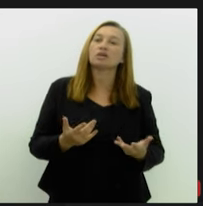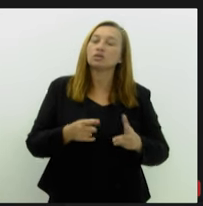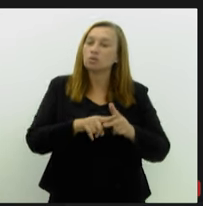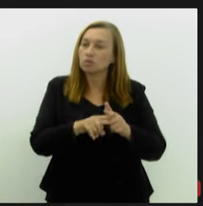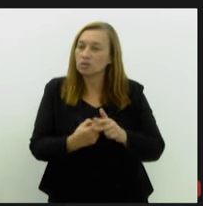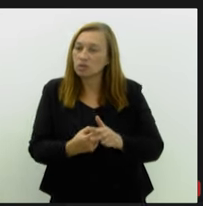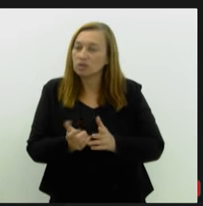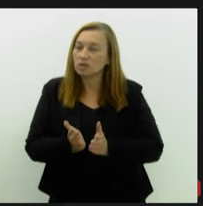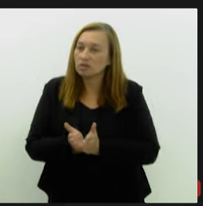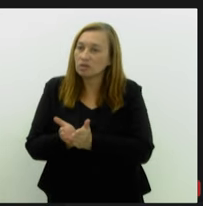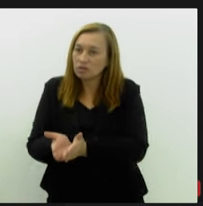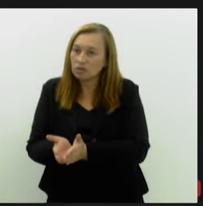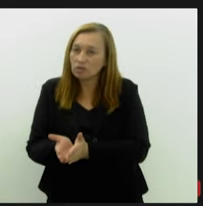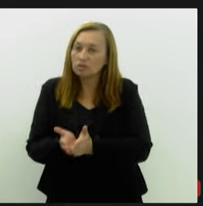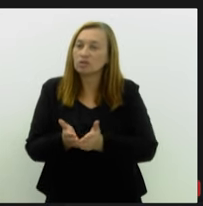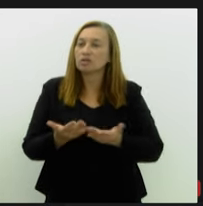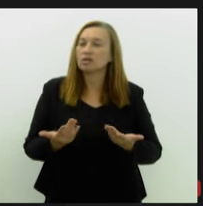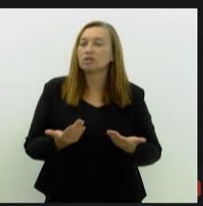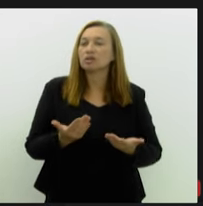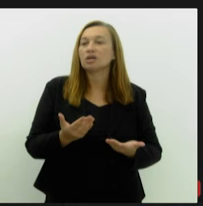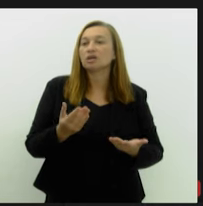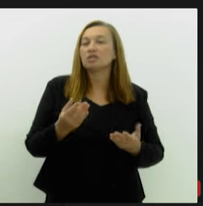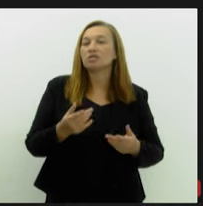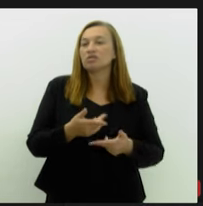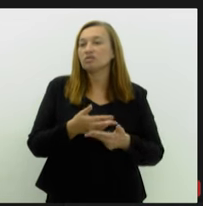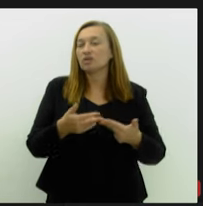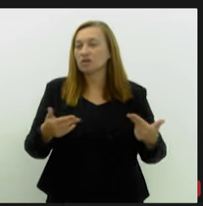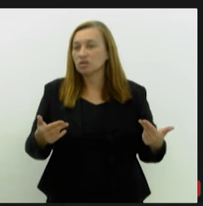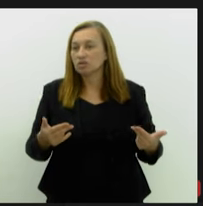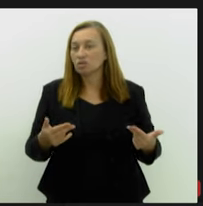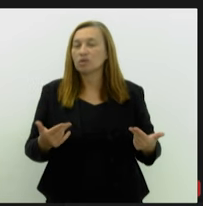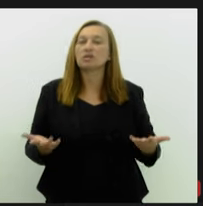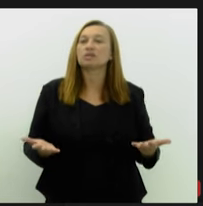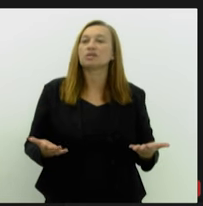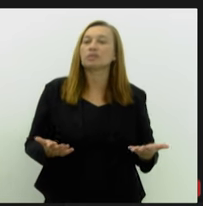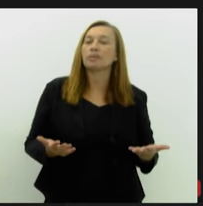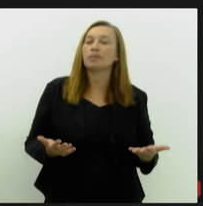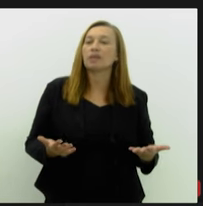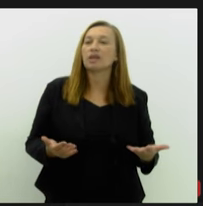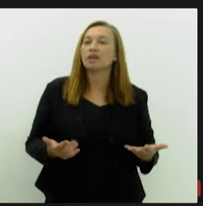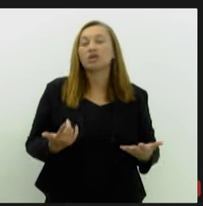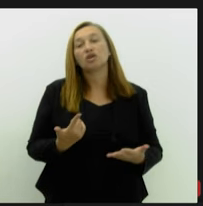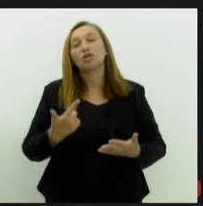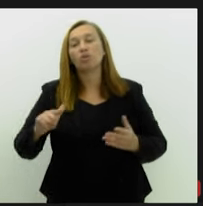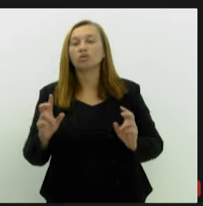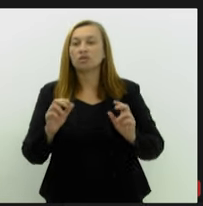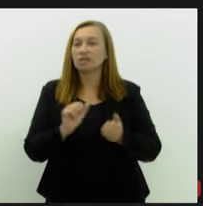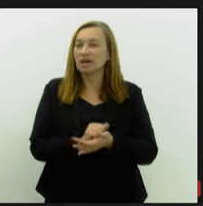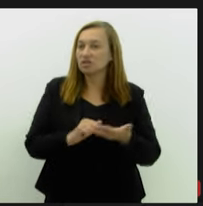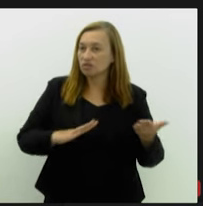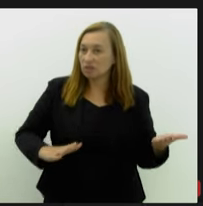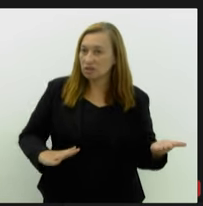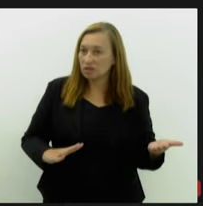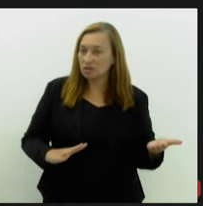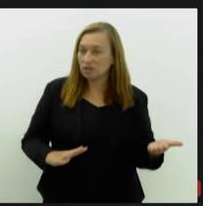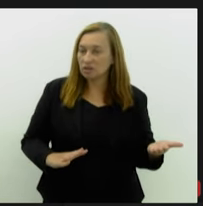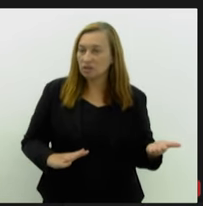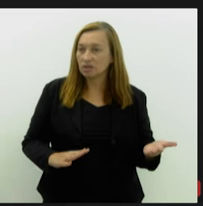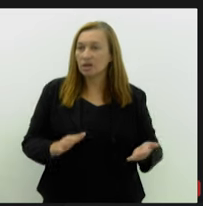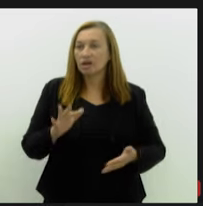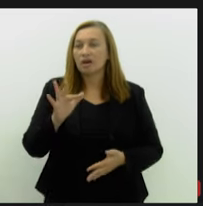manutenção, descomissionamento, desmantelamento, reciclagem e tantas outras atividades, como a